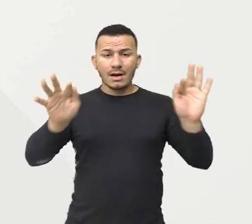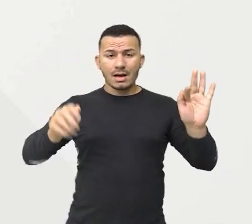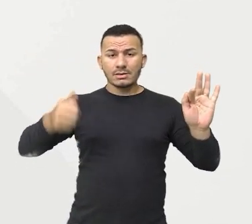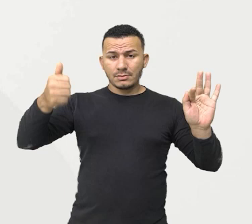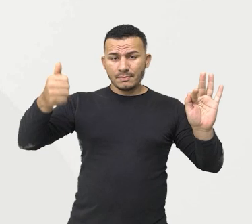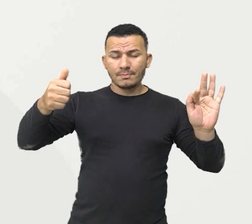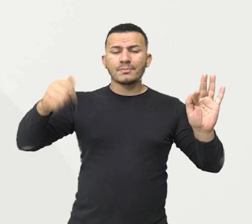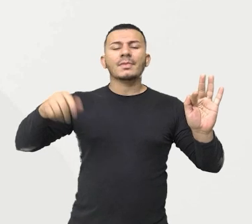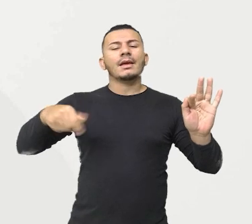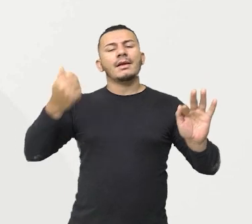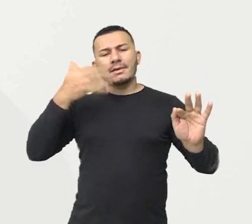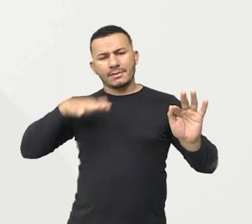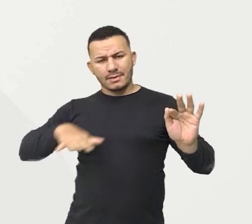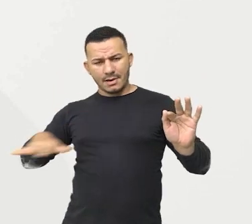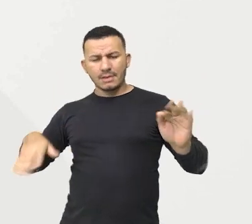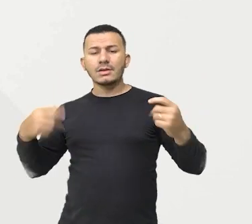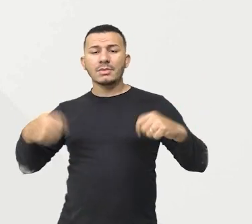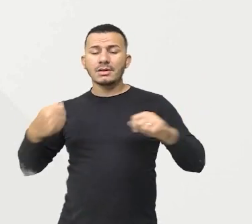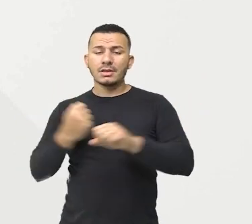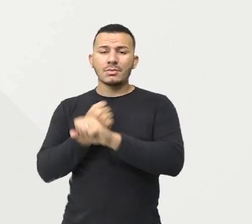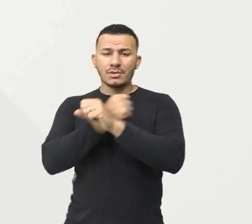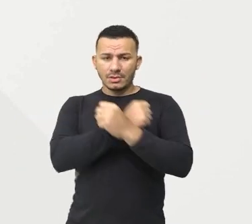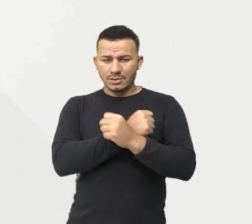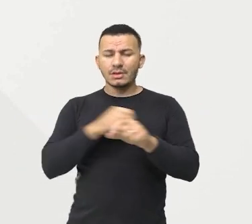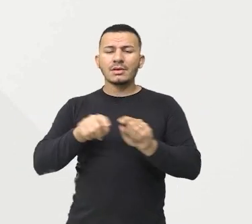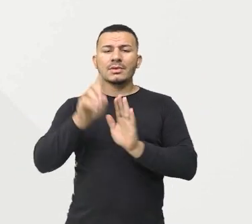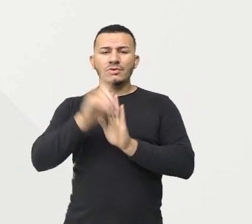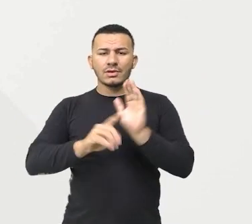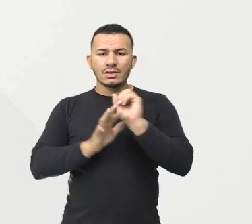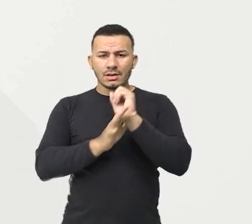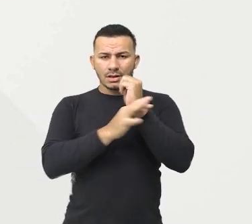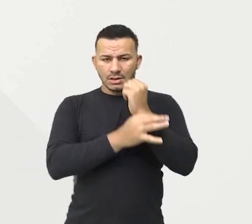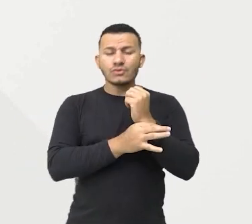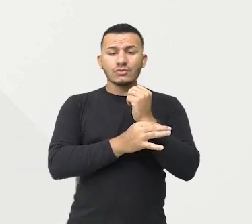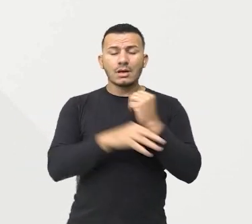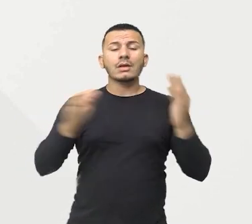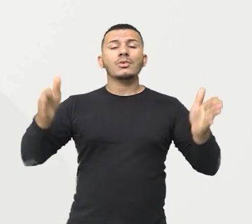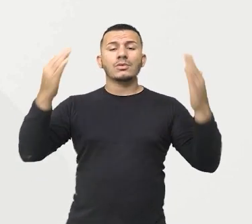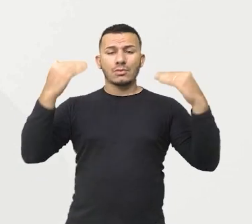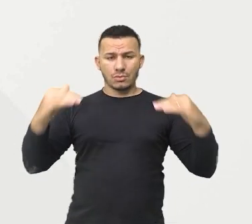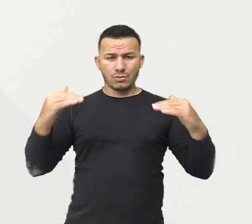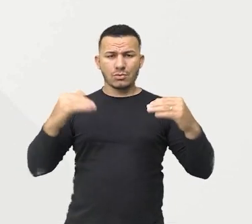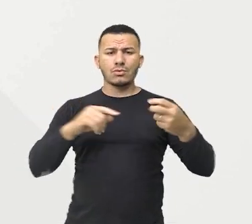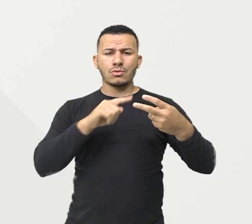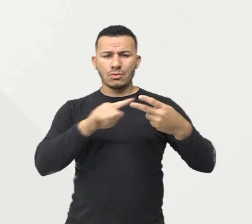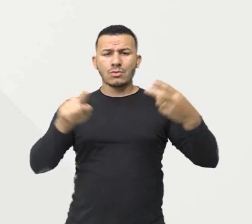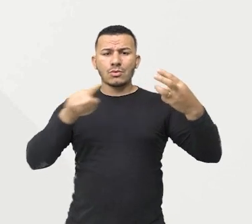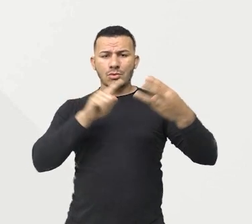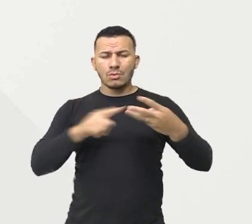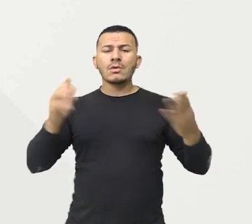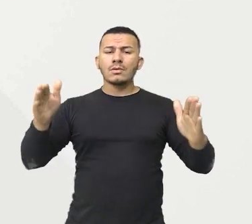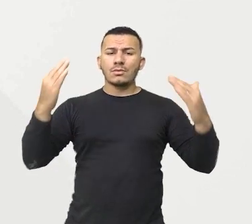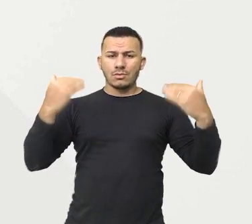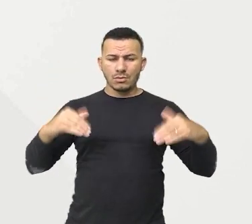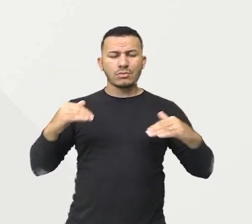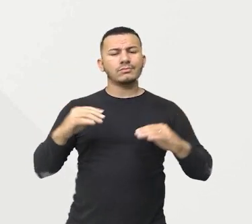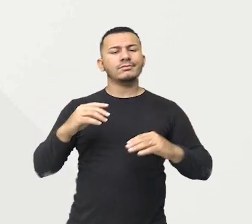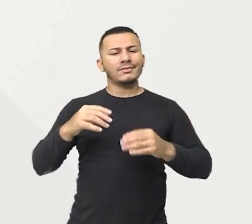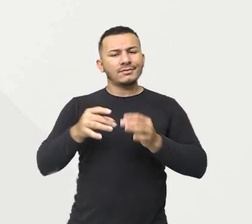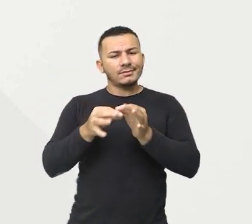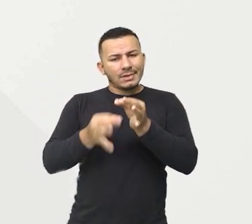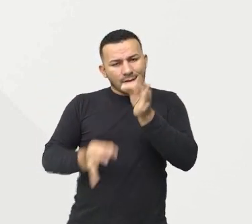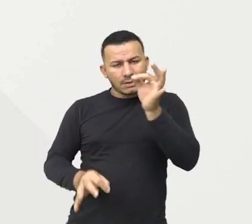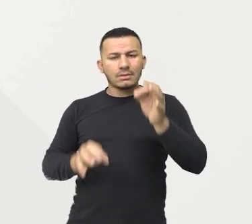indivíduos que devem ser protegidos e cujos direitos devem ser preservados. Então, gente, em geral,